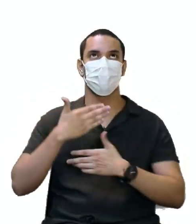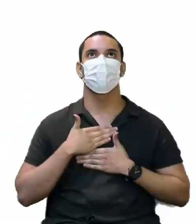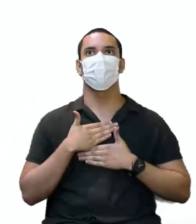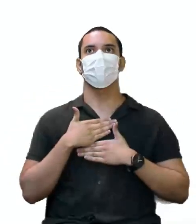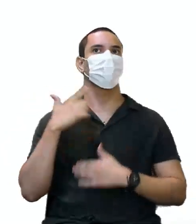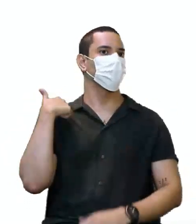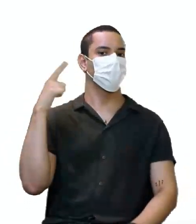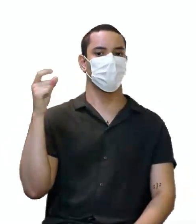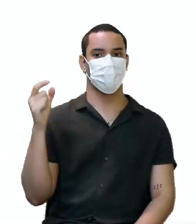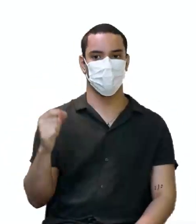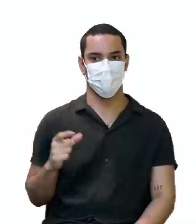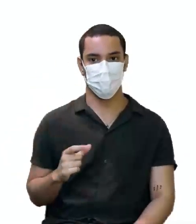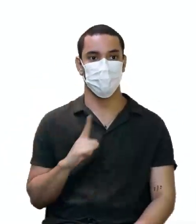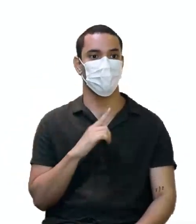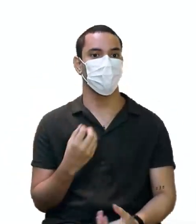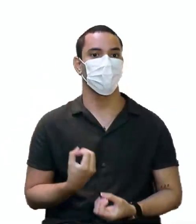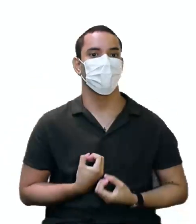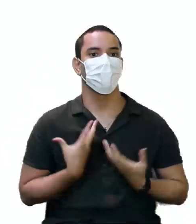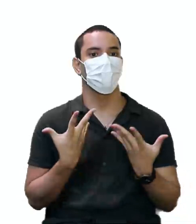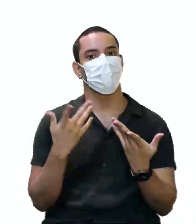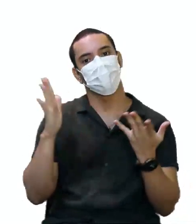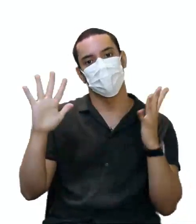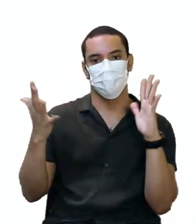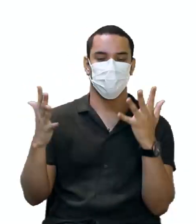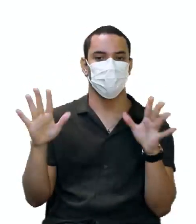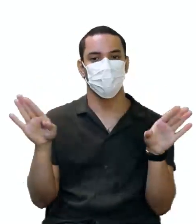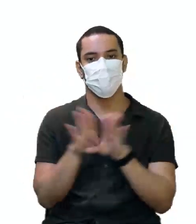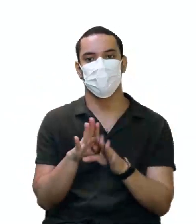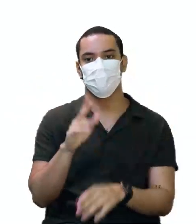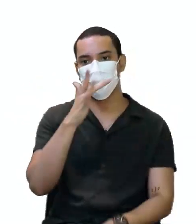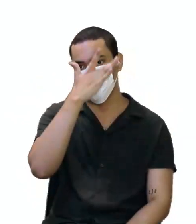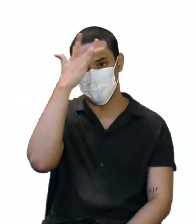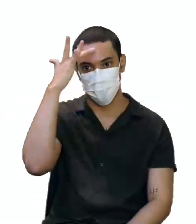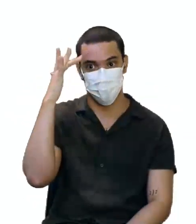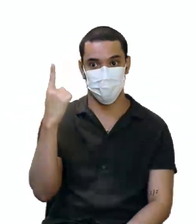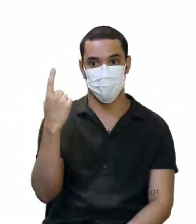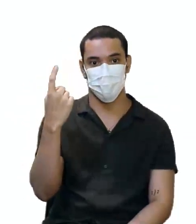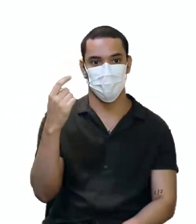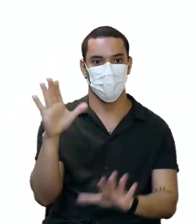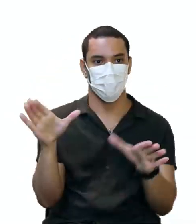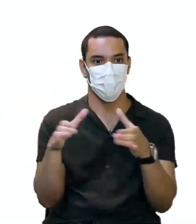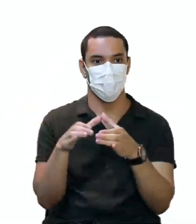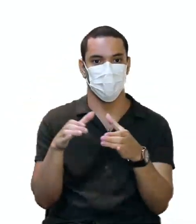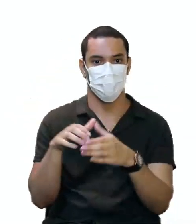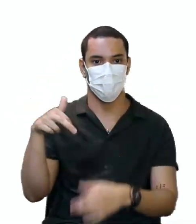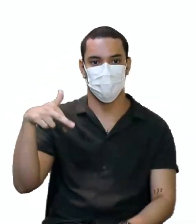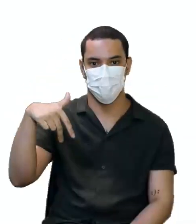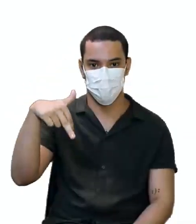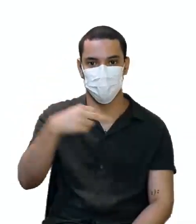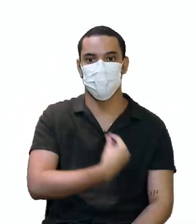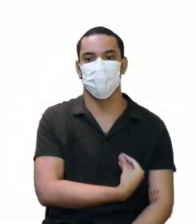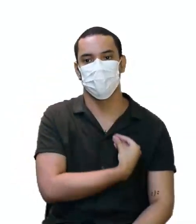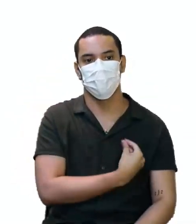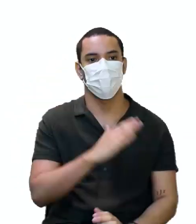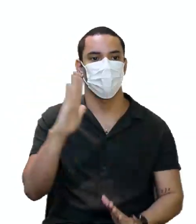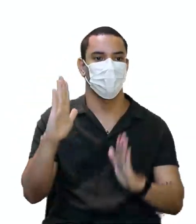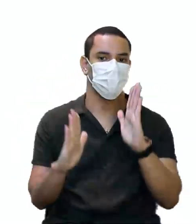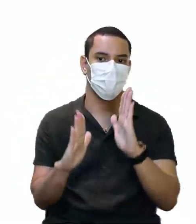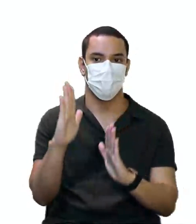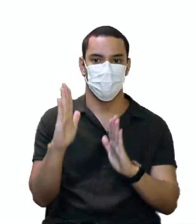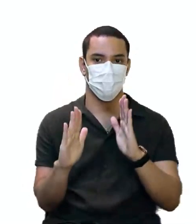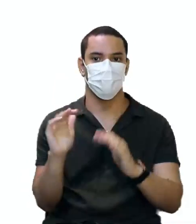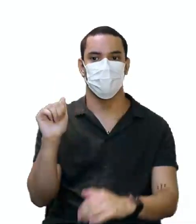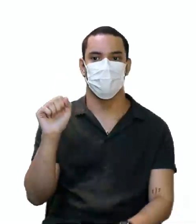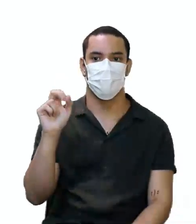vertical, haviam sido produzidas provavelmente por indivíduos da única espécie bípede que vivia naquela